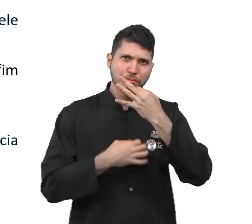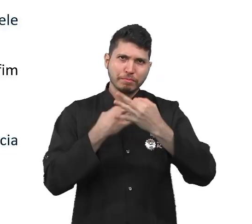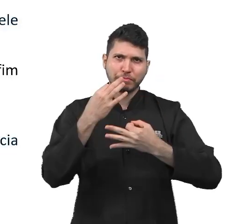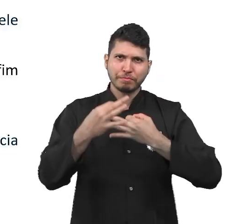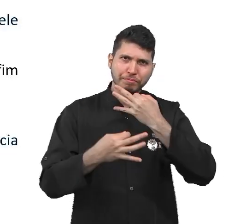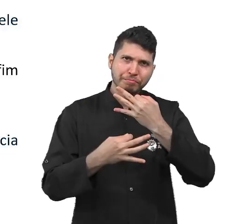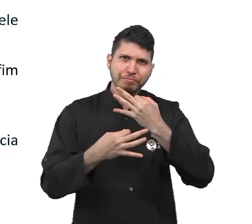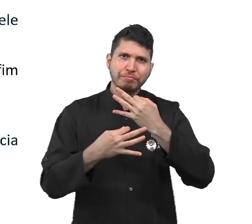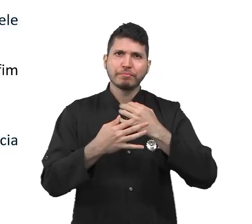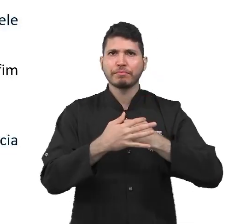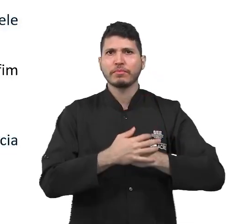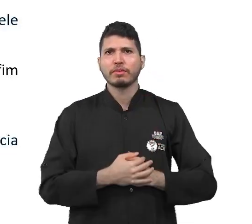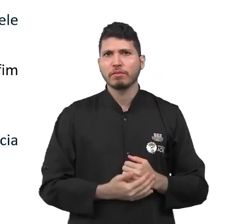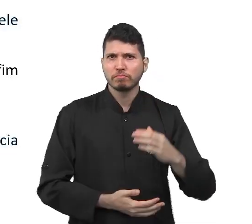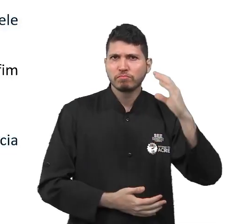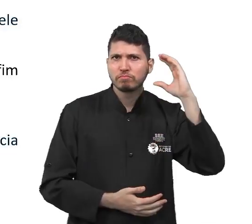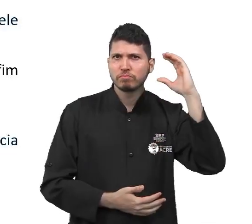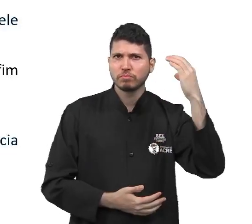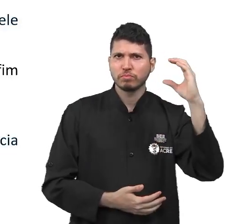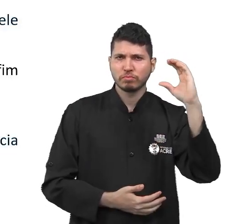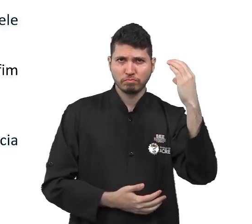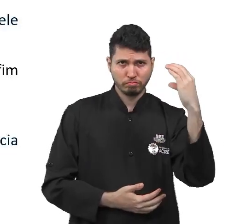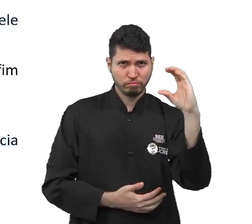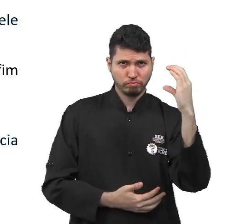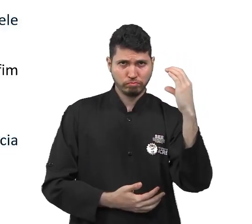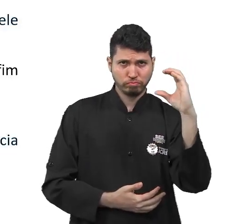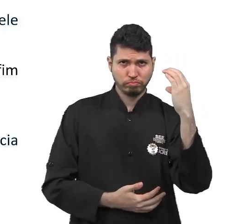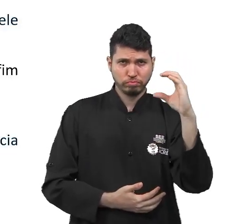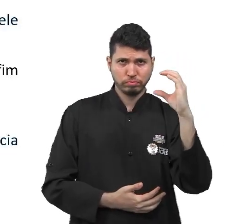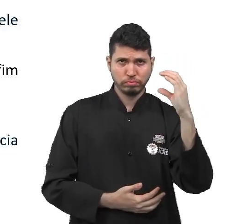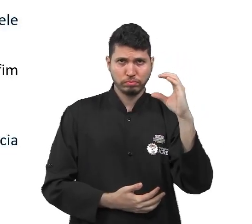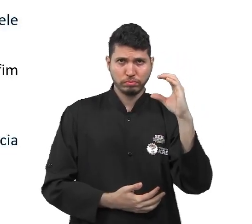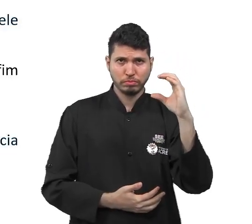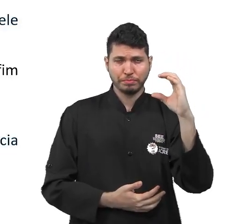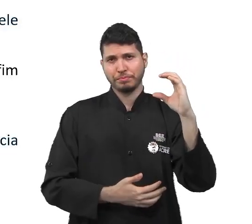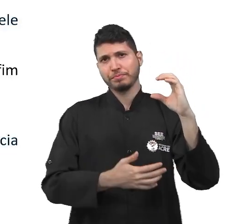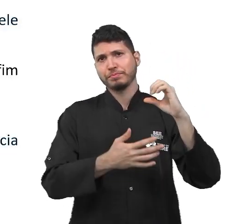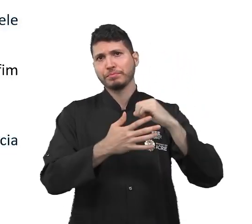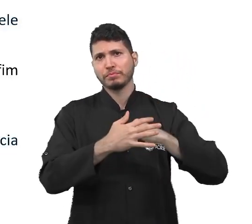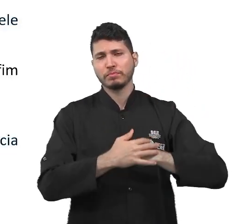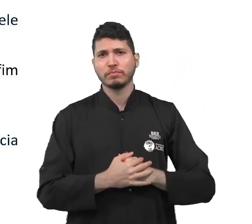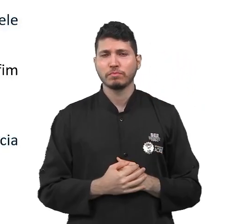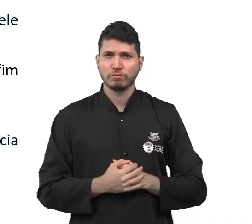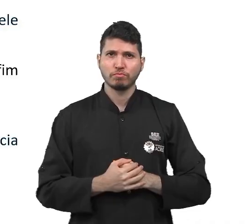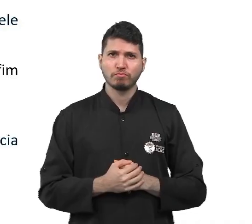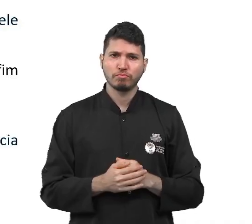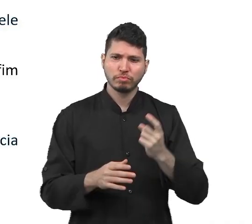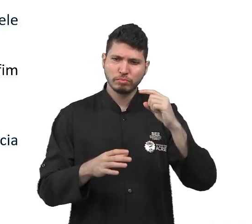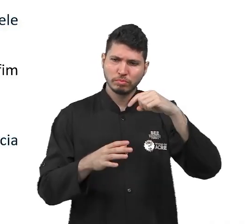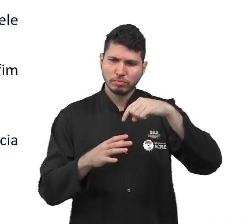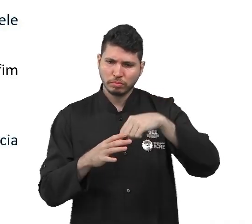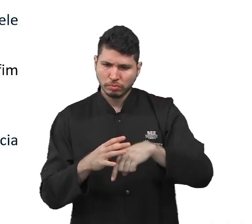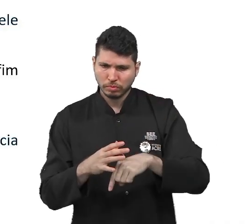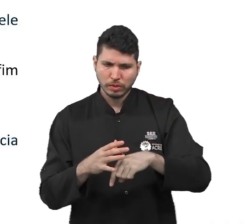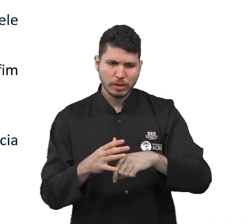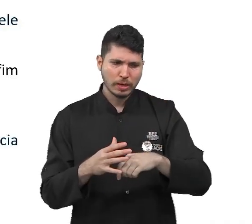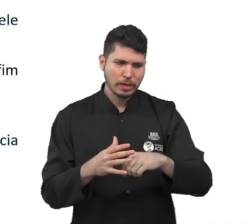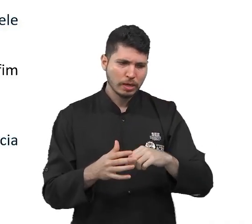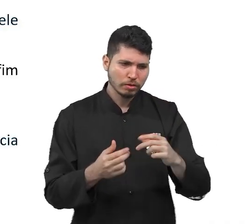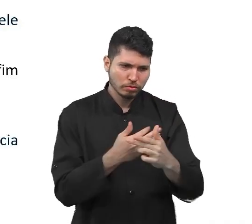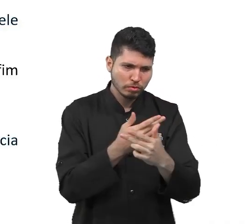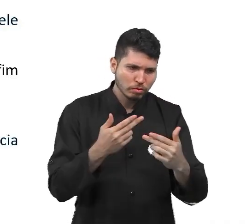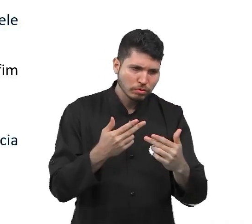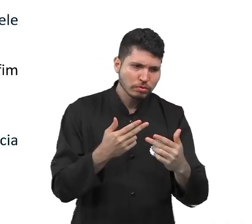A ciência é a atividade de explorar o mundo natural para entender como